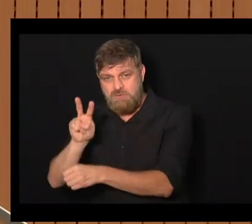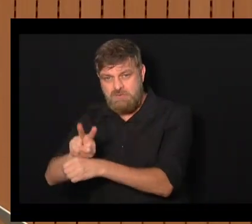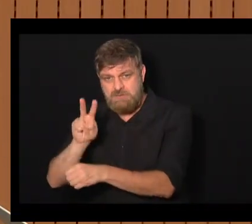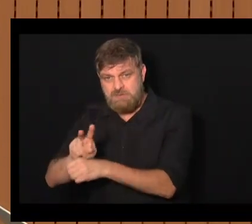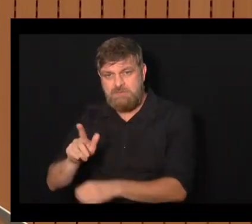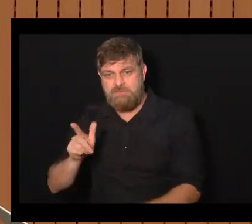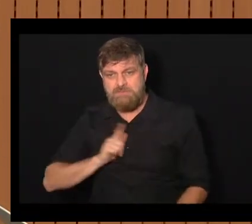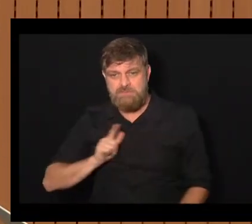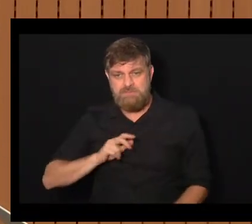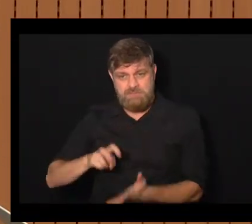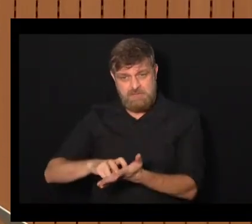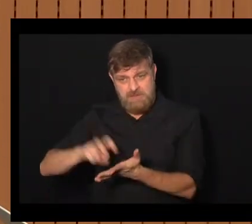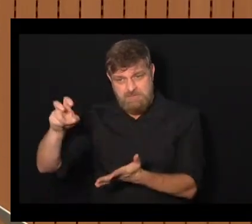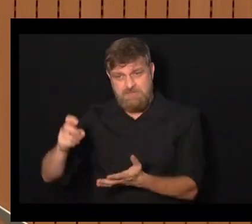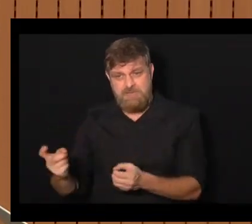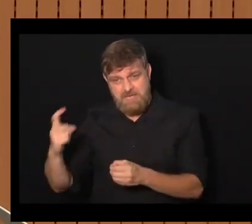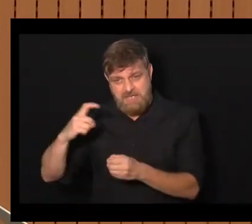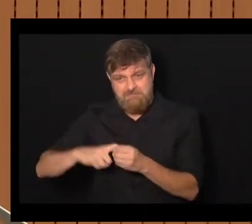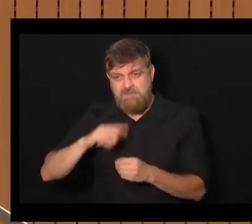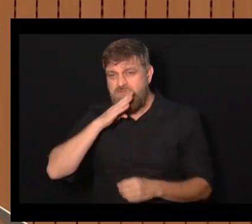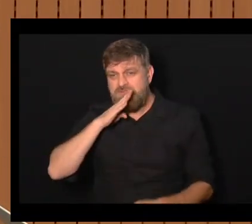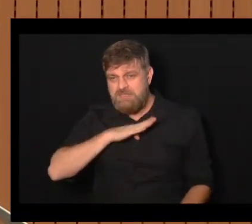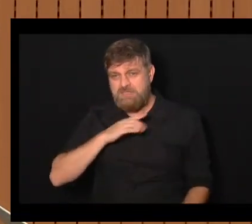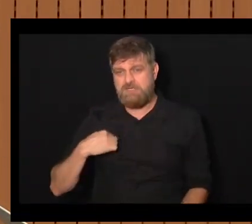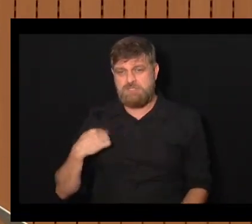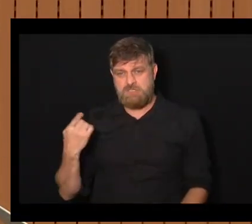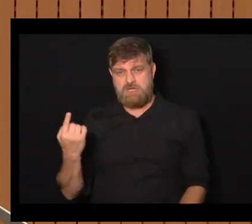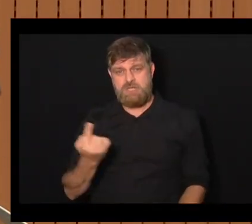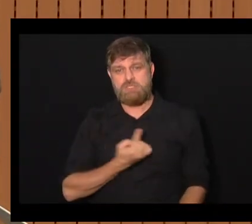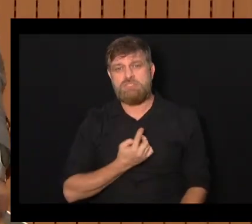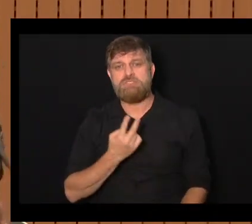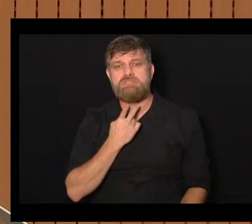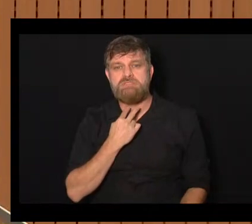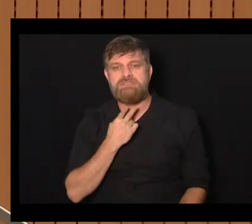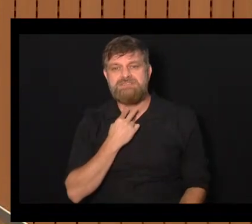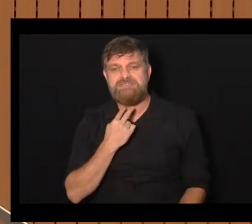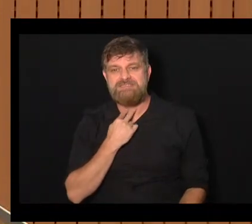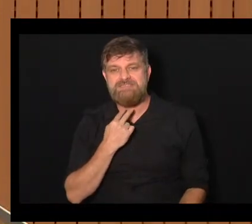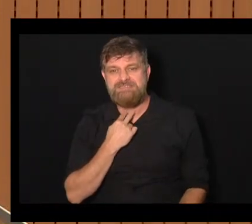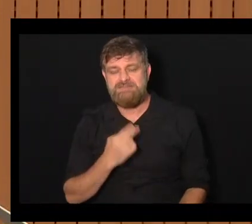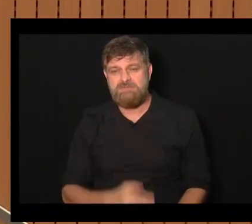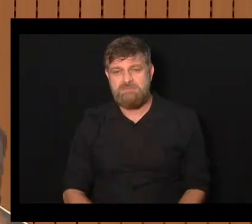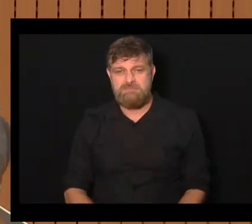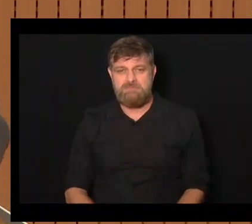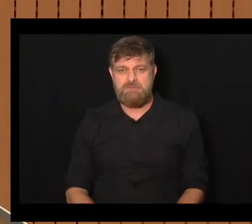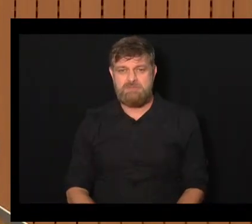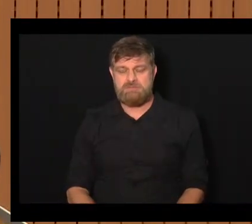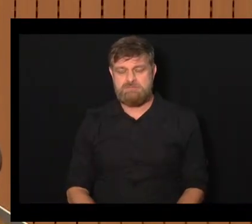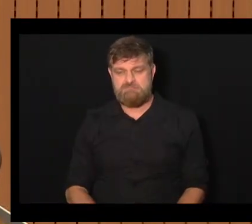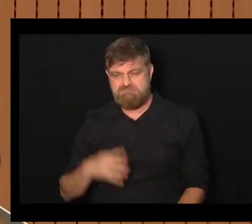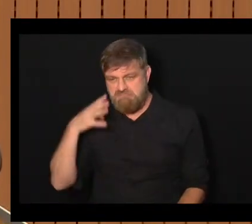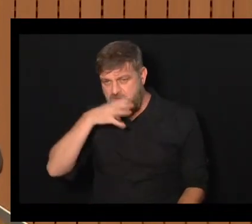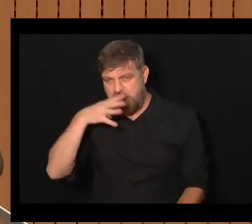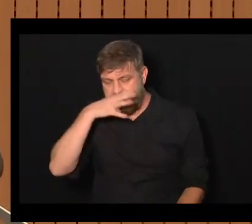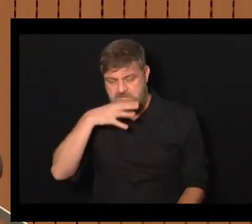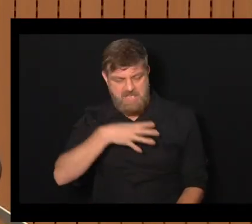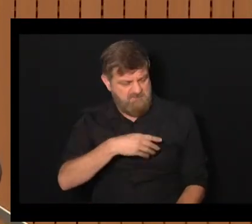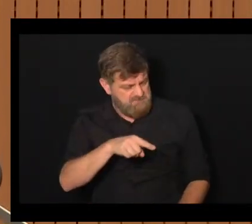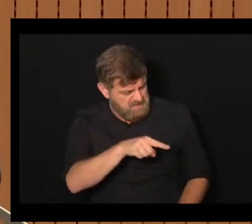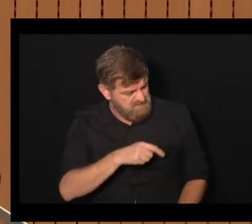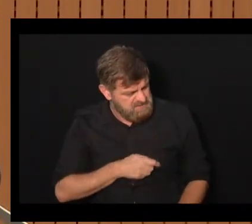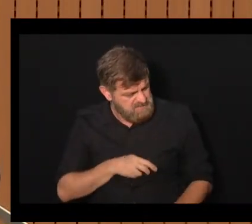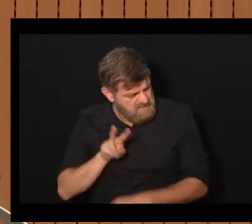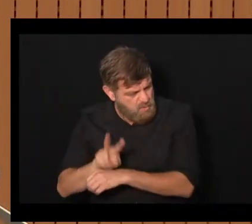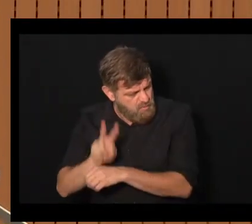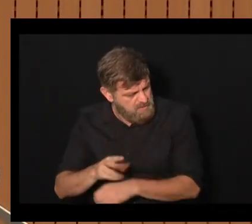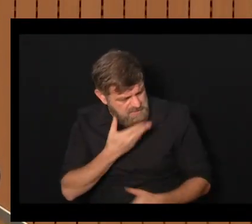vão de manhã e voltam à tarde. E nós não podemos, vereador Marcos Bernardelli, culpar os filhos por não cuidarem dos